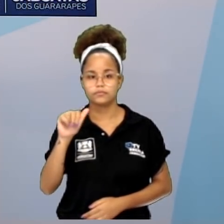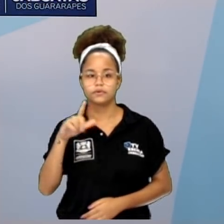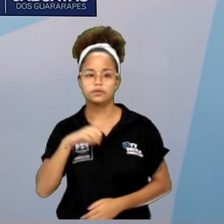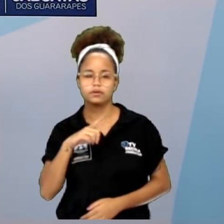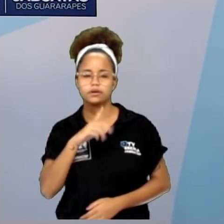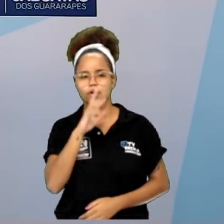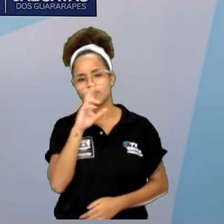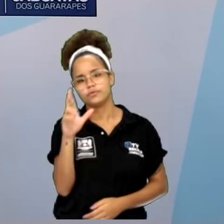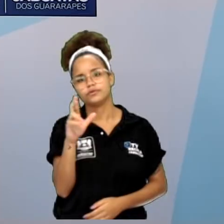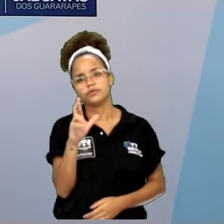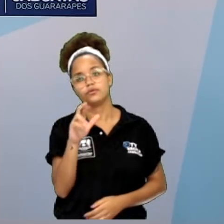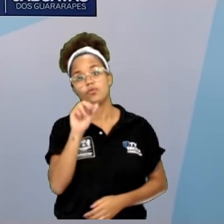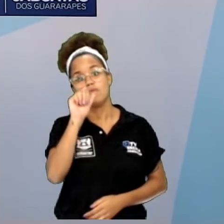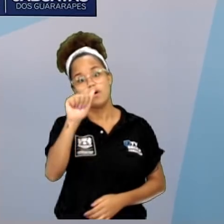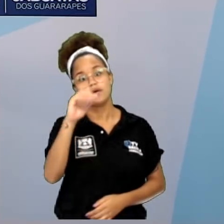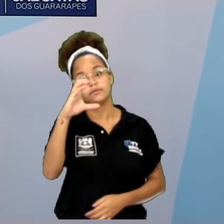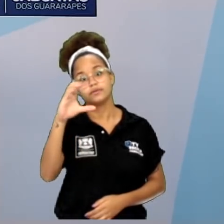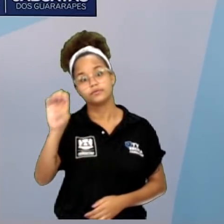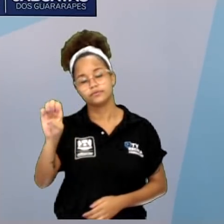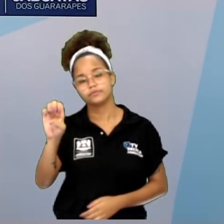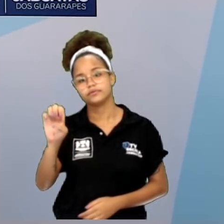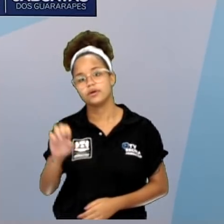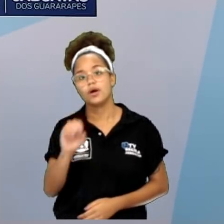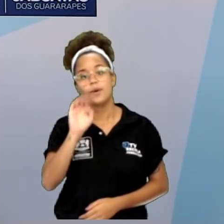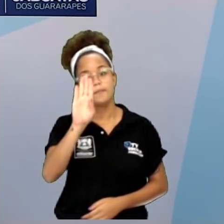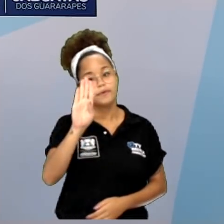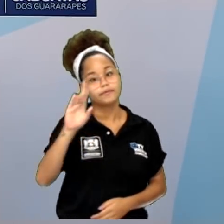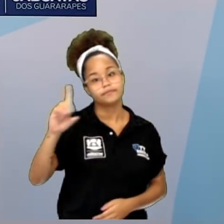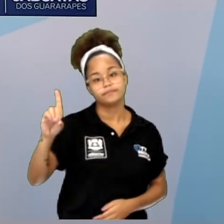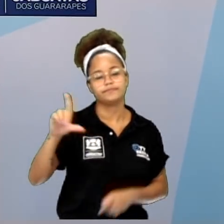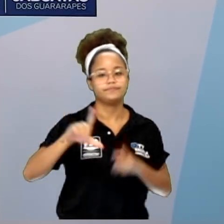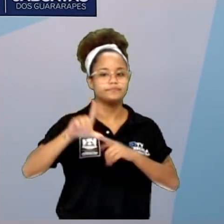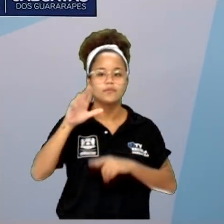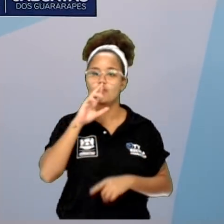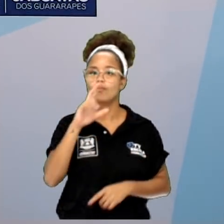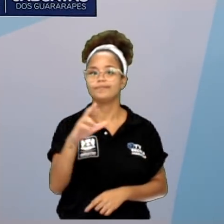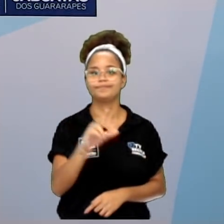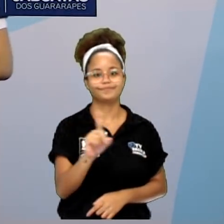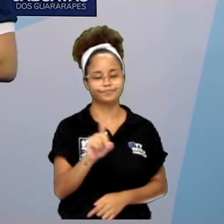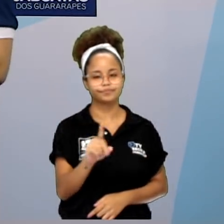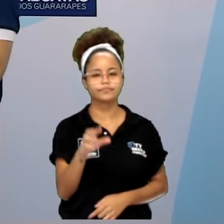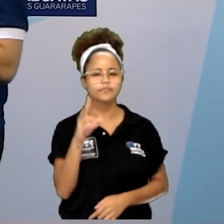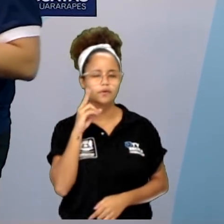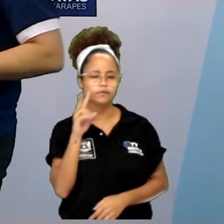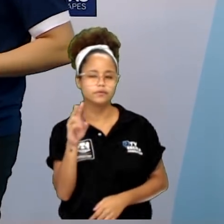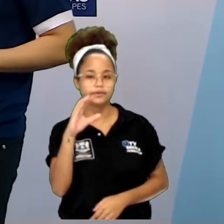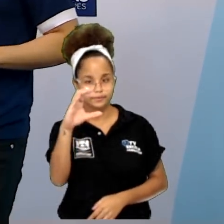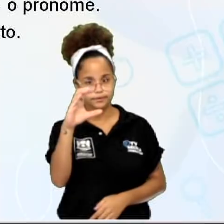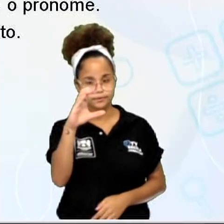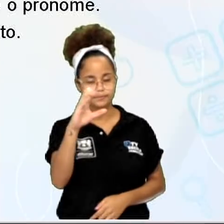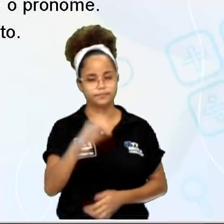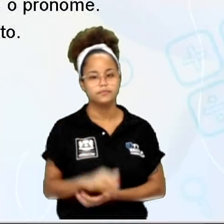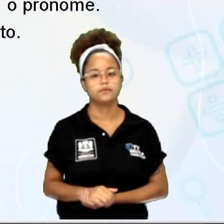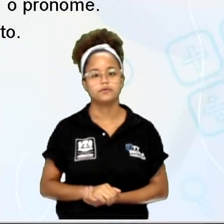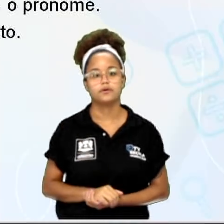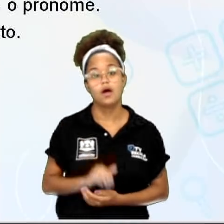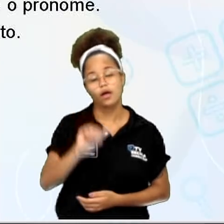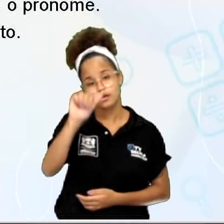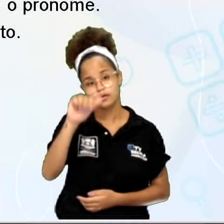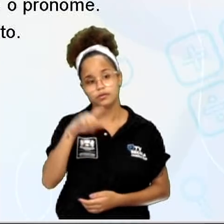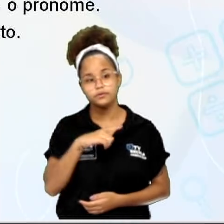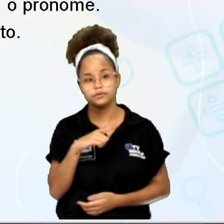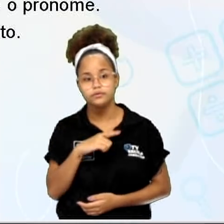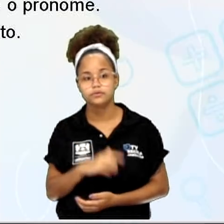e tenho no E. Então, eu já sei que B e D estão fora. Vamos avaliar aí A, C e E? Na A eu tenho o seguinte,